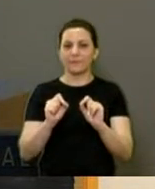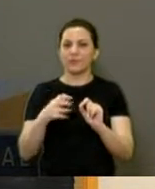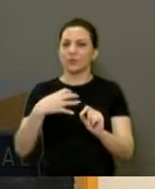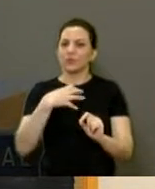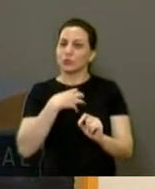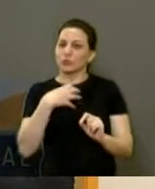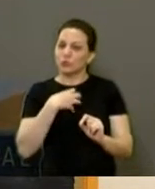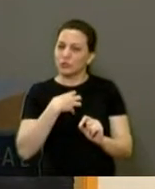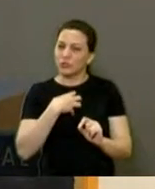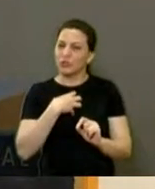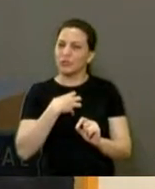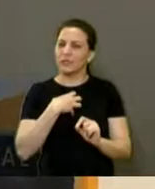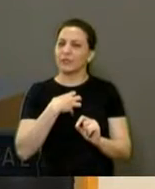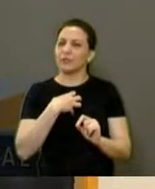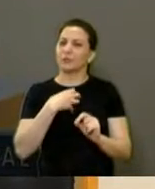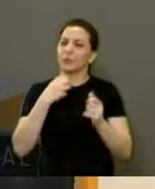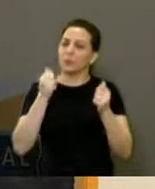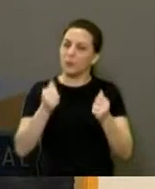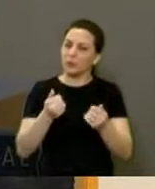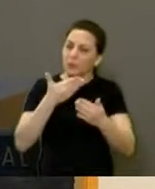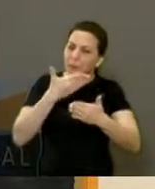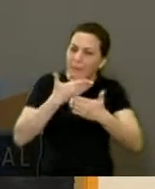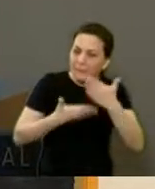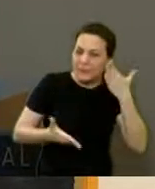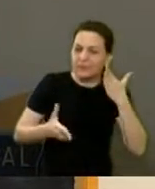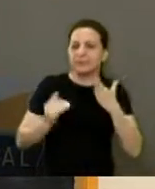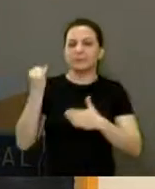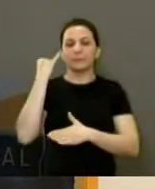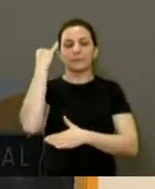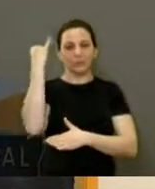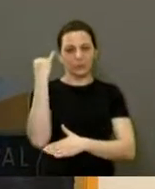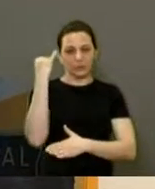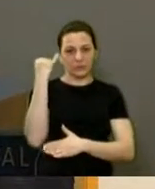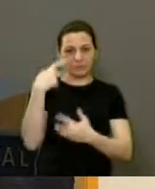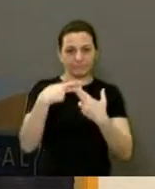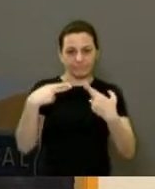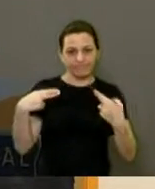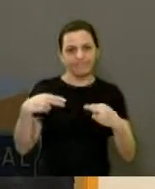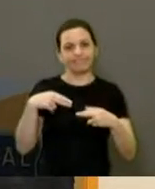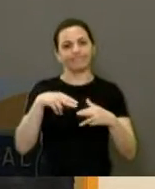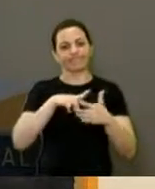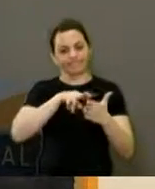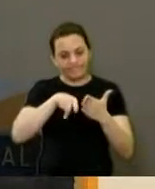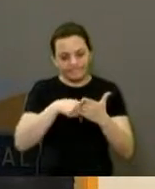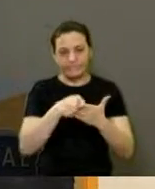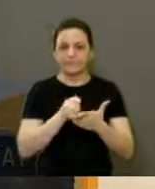maneira como você faz podem se perder coisas importantes.